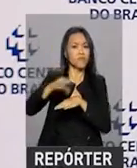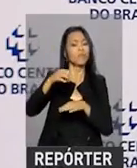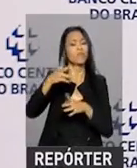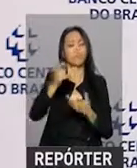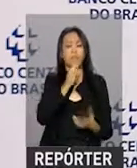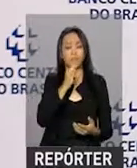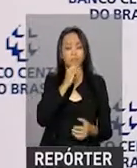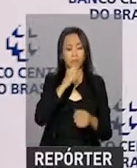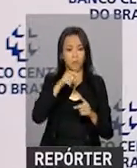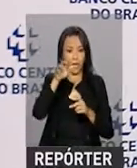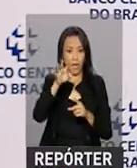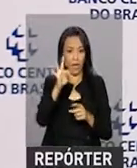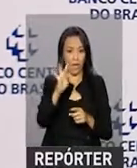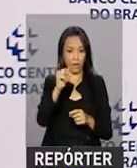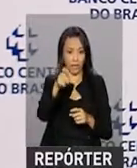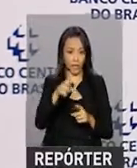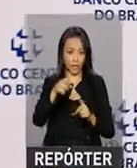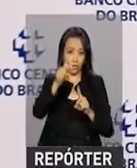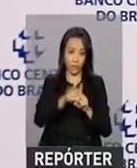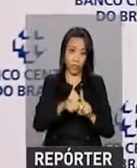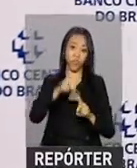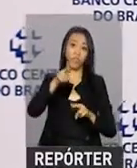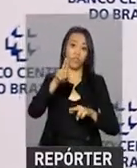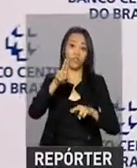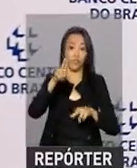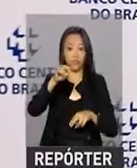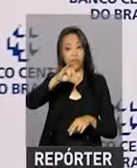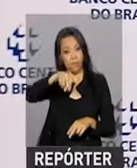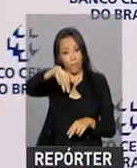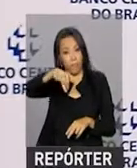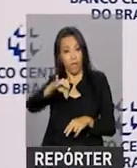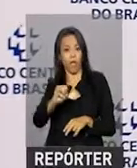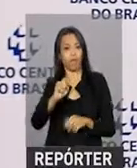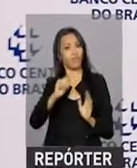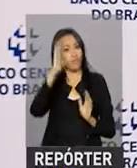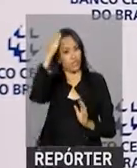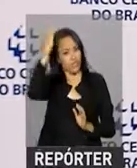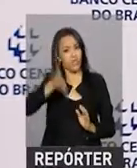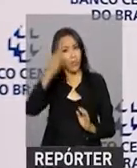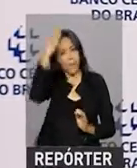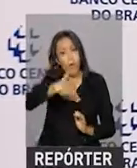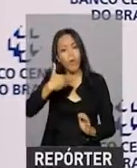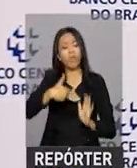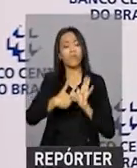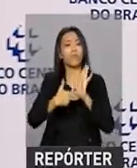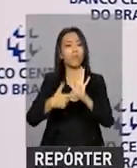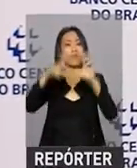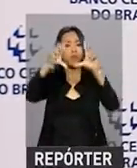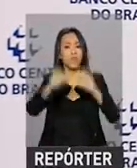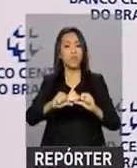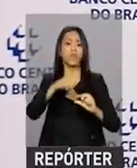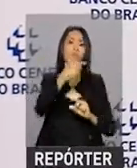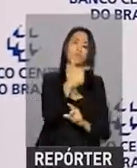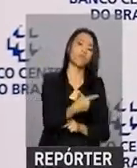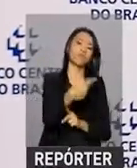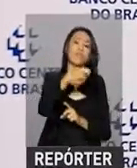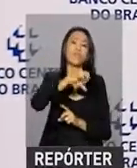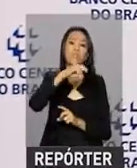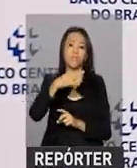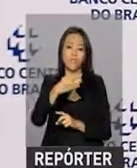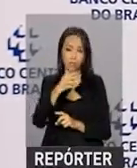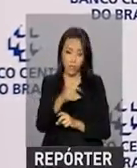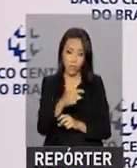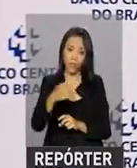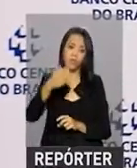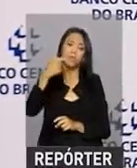de maio que se refere apenas a primeira semana já mostra continuidade dessa queda com a redução de duzentos e noventa e seis por cento para